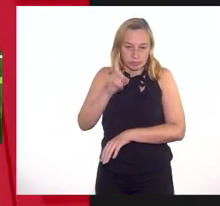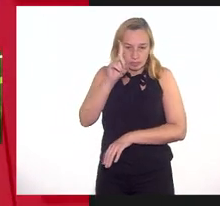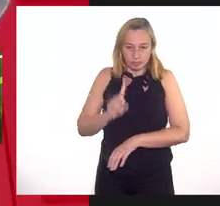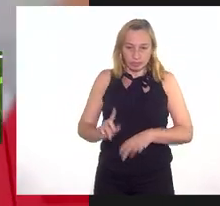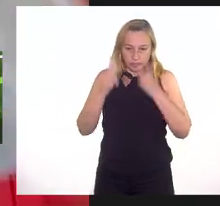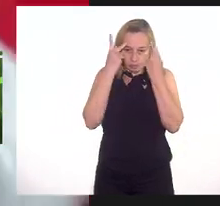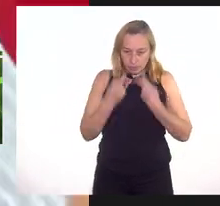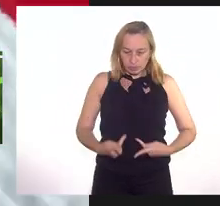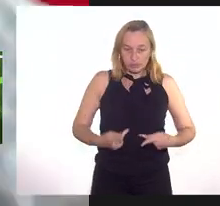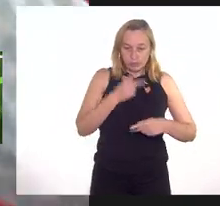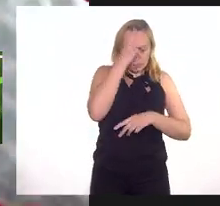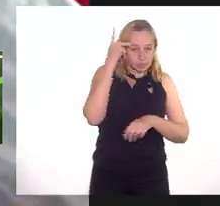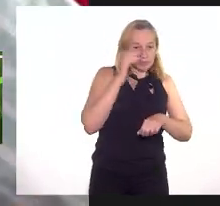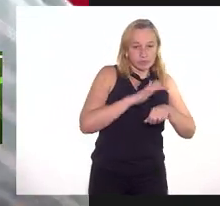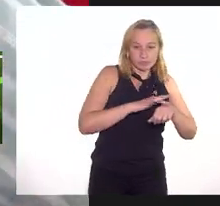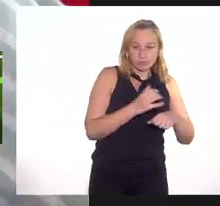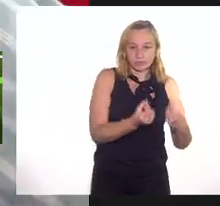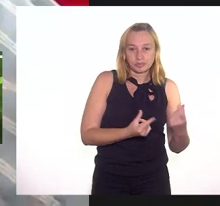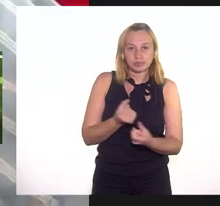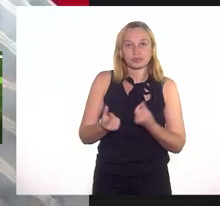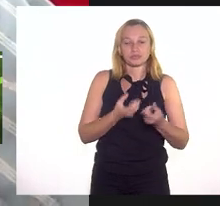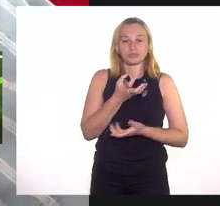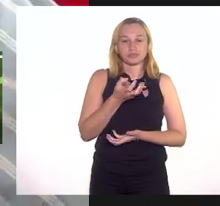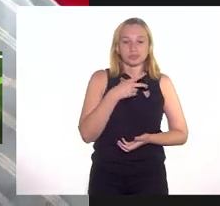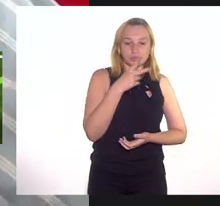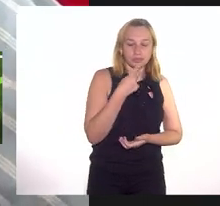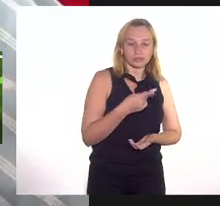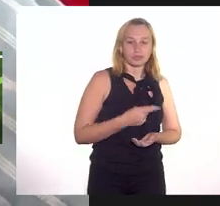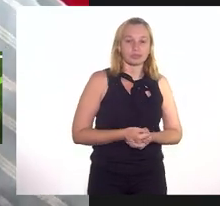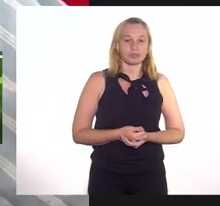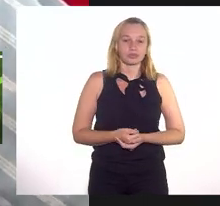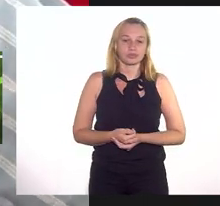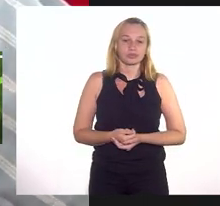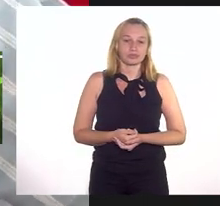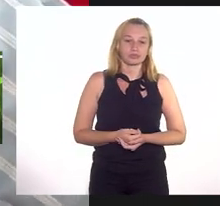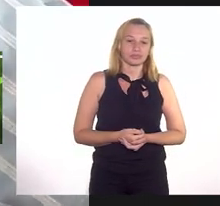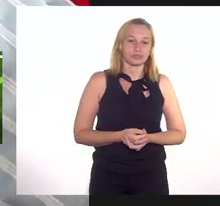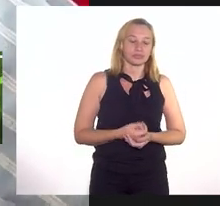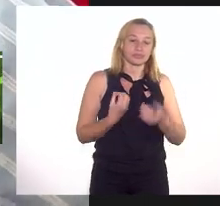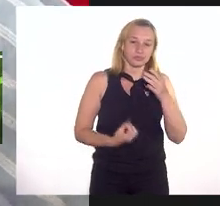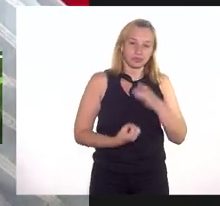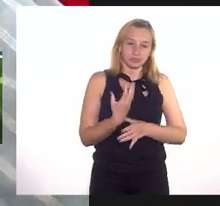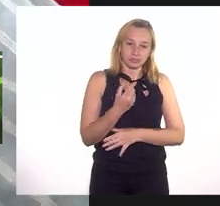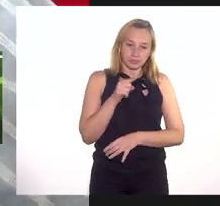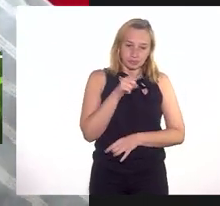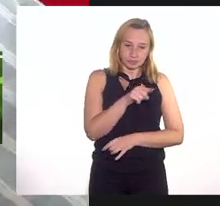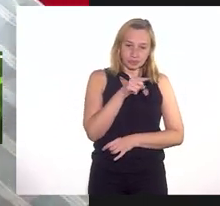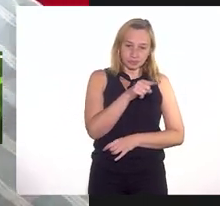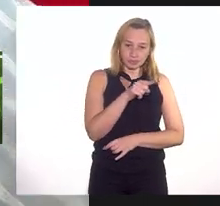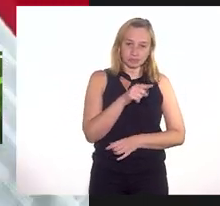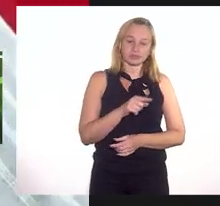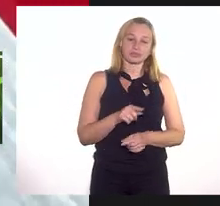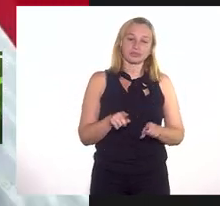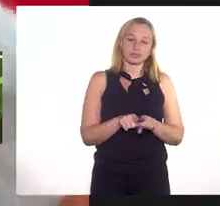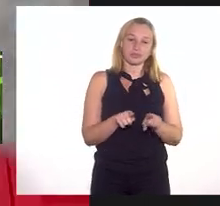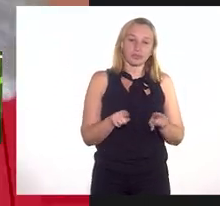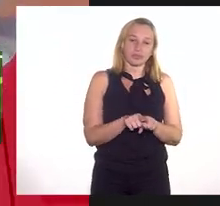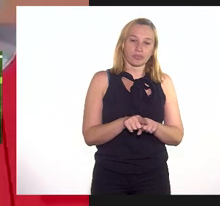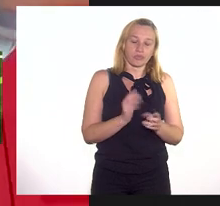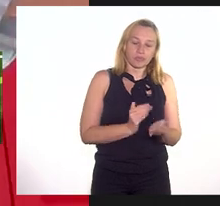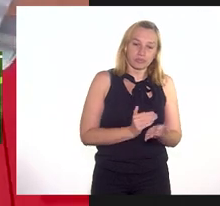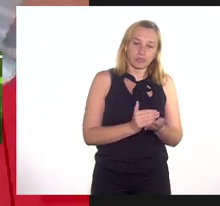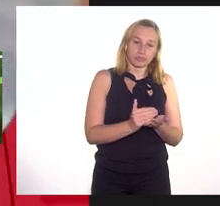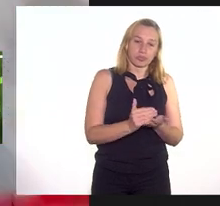das Pessoas com Doenças Raras, e eu queria dizer isso porque já foi, ele foi criado, né, também por uma